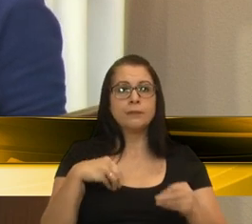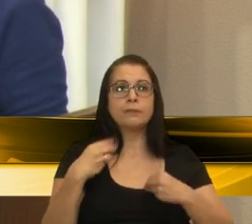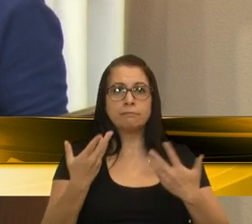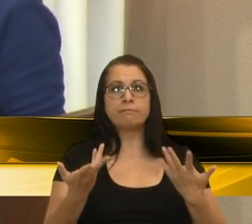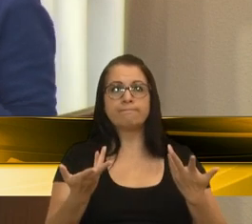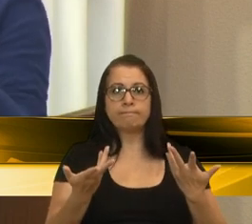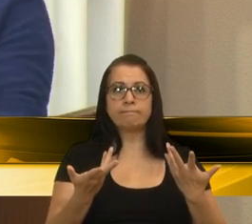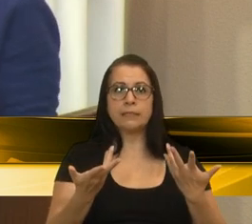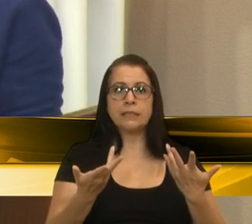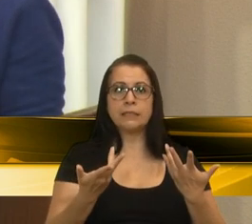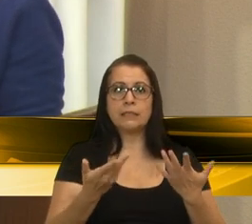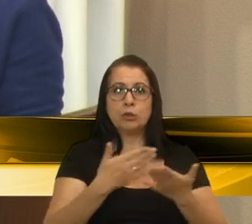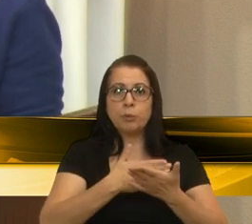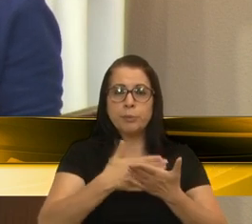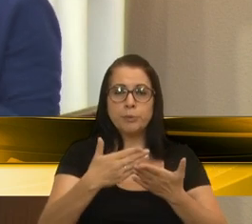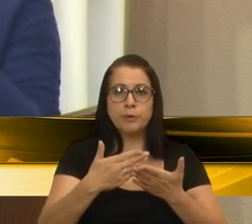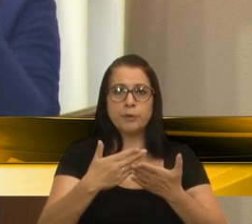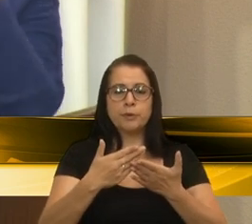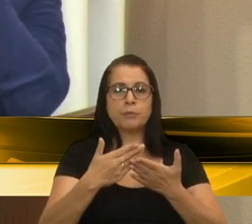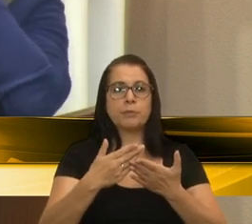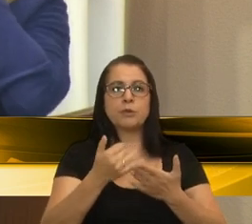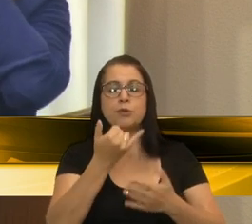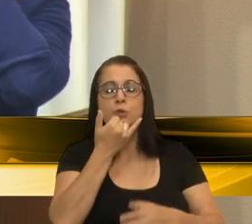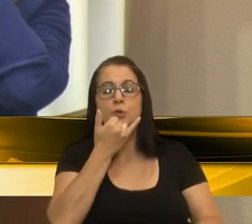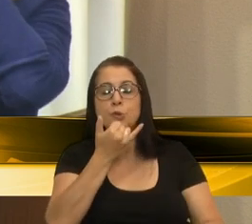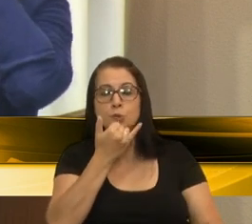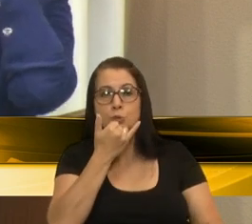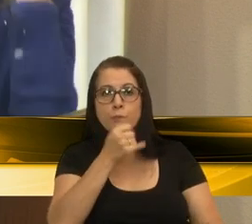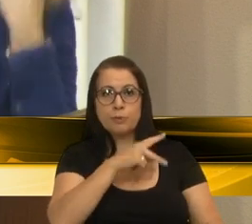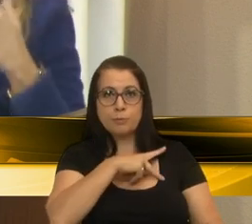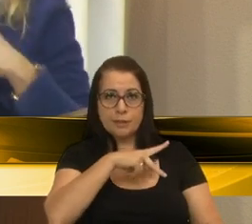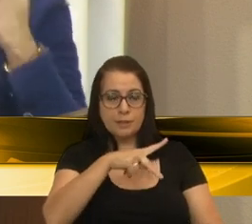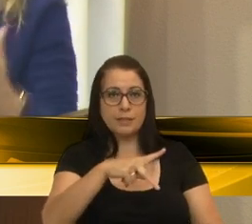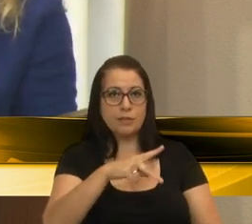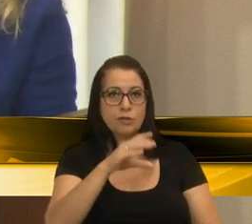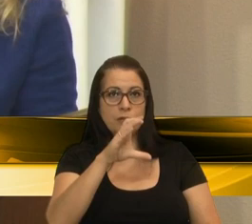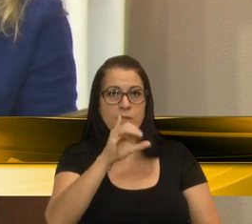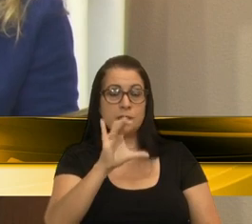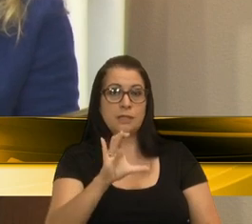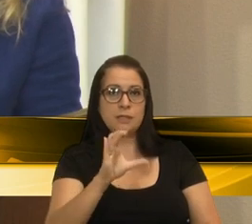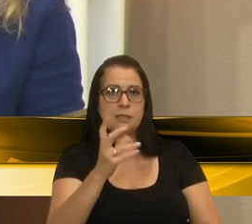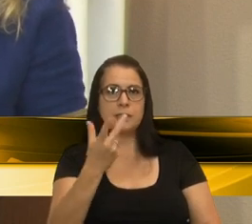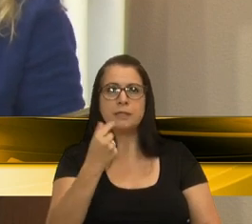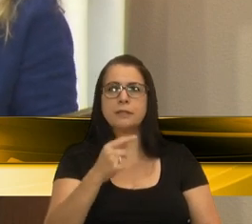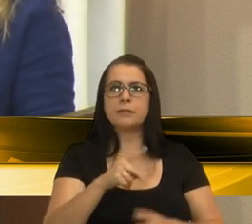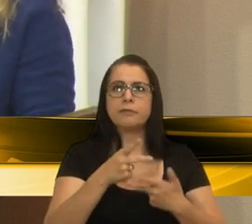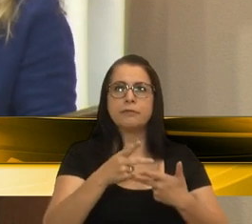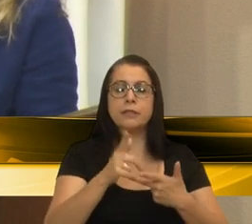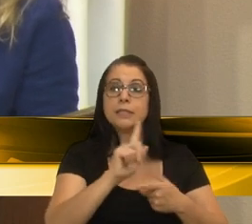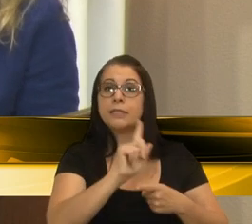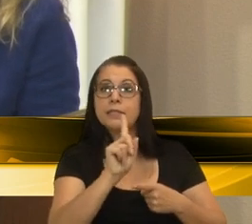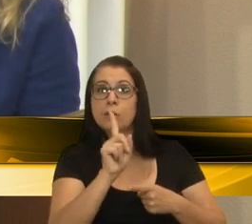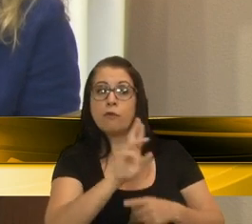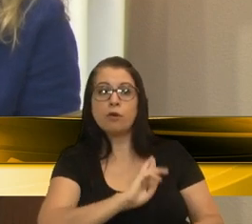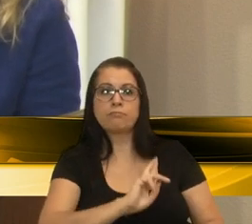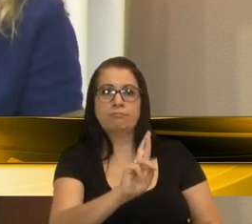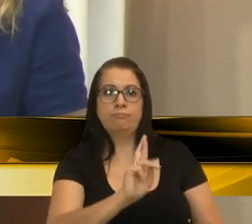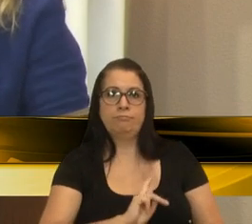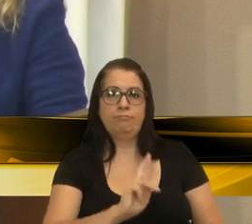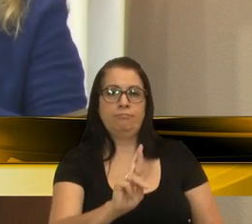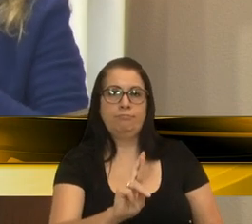houve na introdução do do presidente da SIC, várias questões que não foram